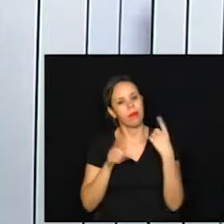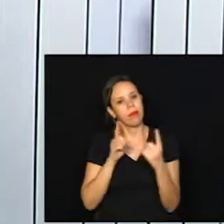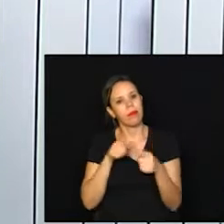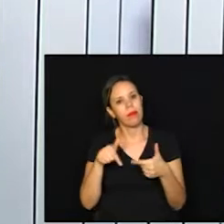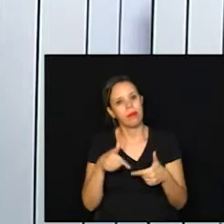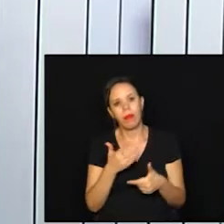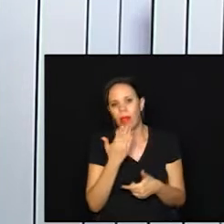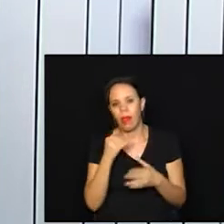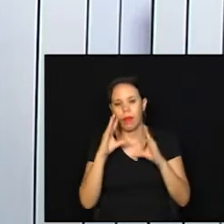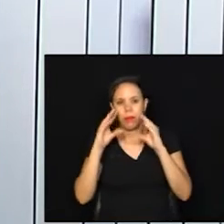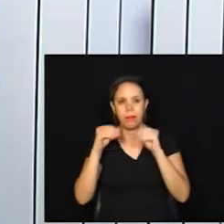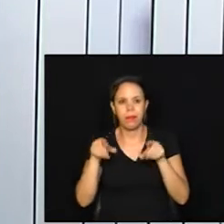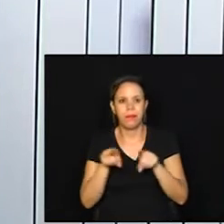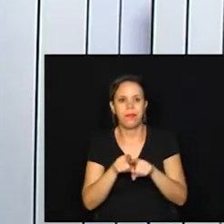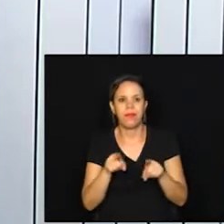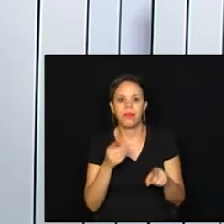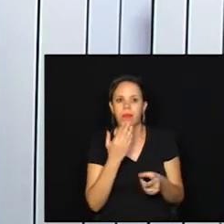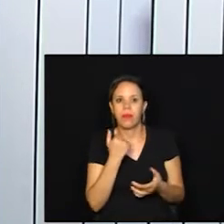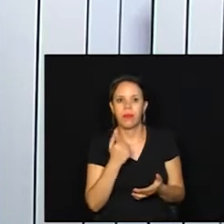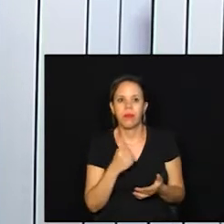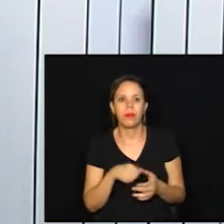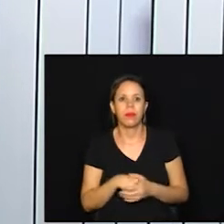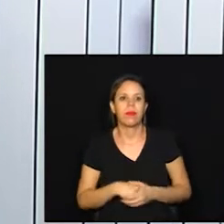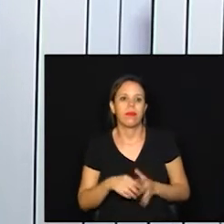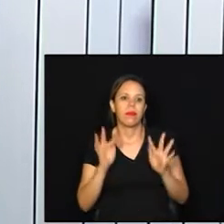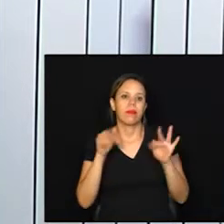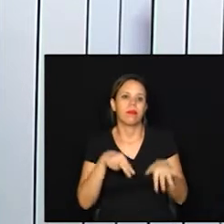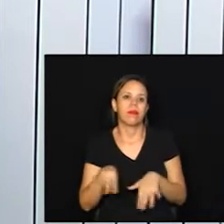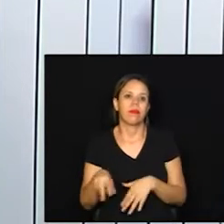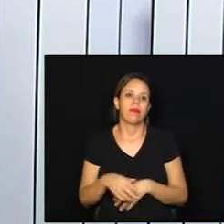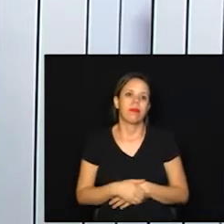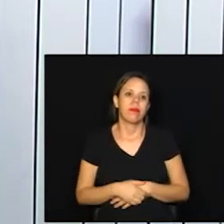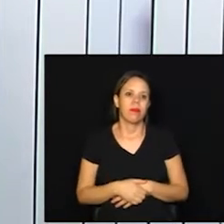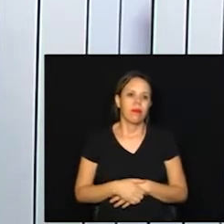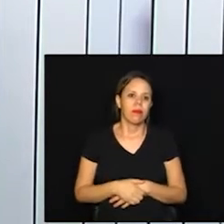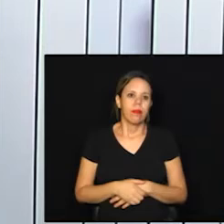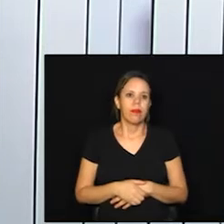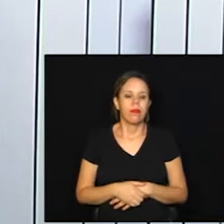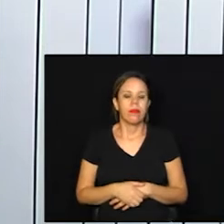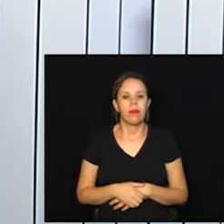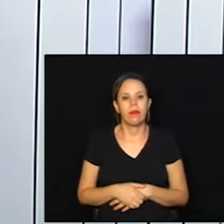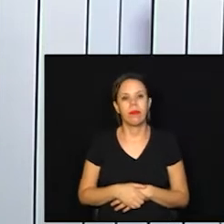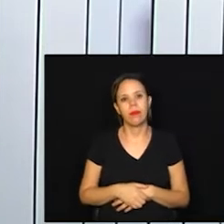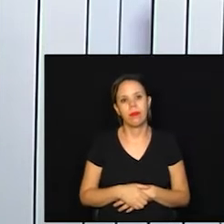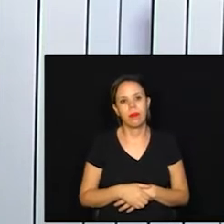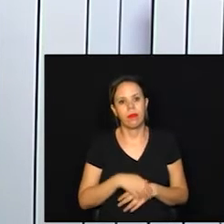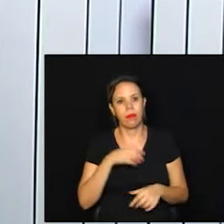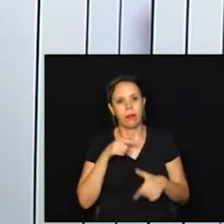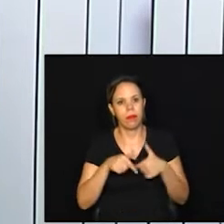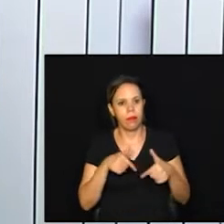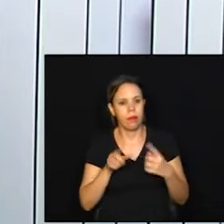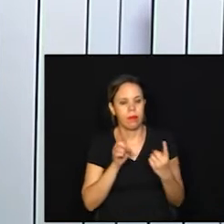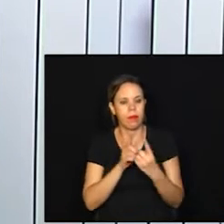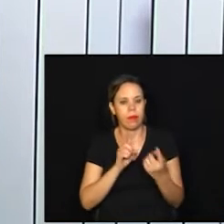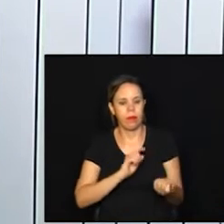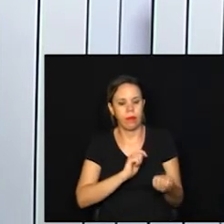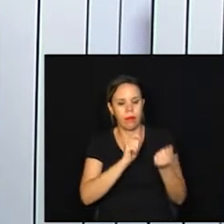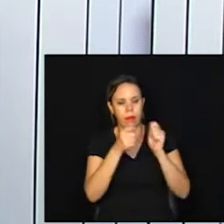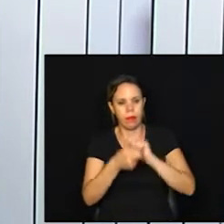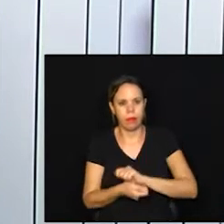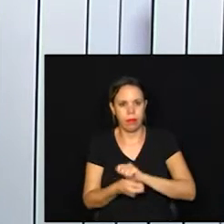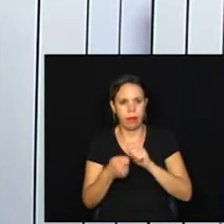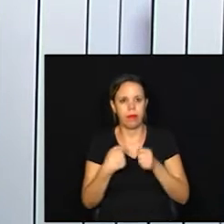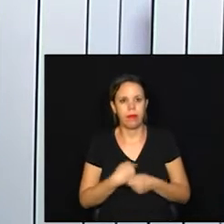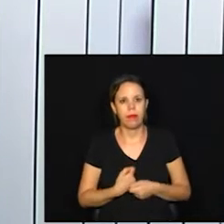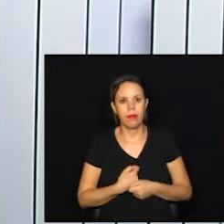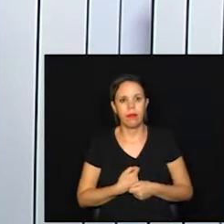de jantar e de refeições aos fins de semana. E além disso, o serviço passou por adaptações,